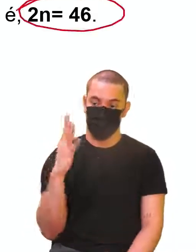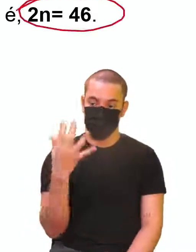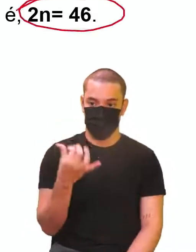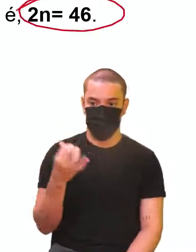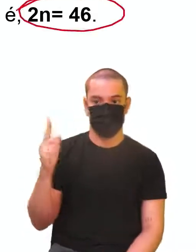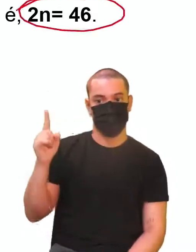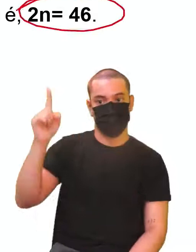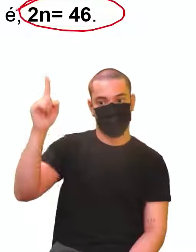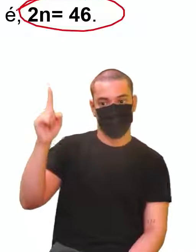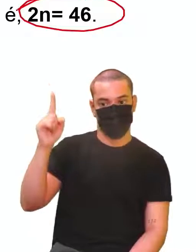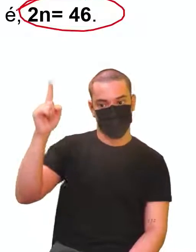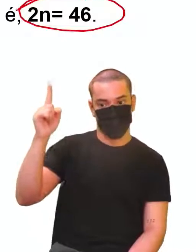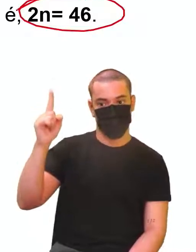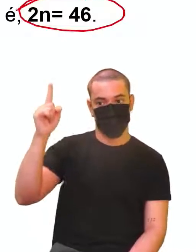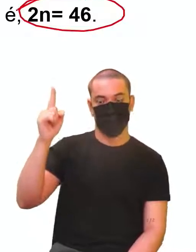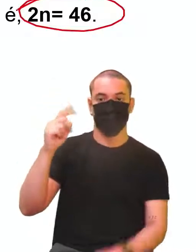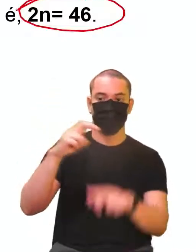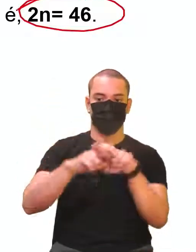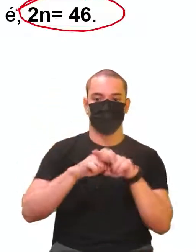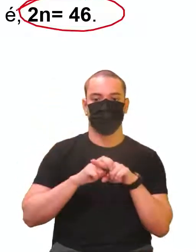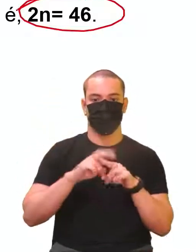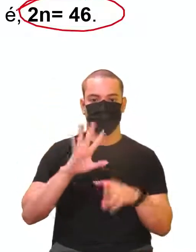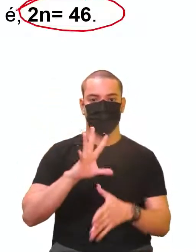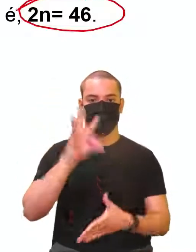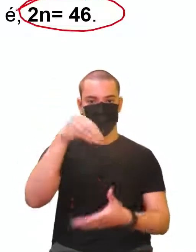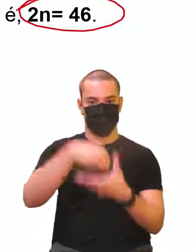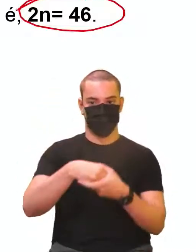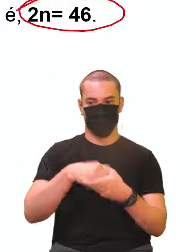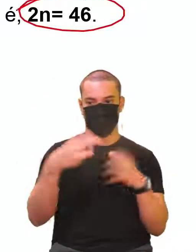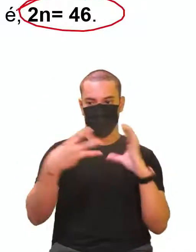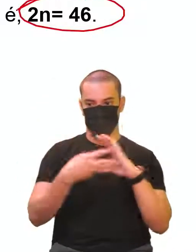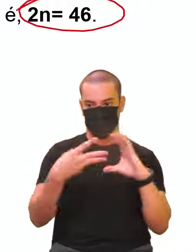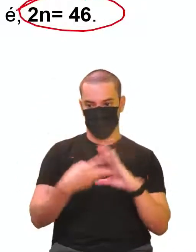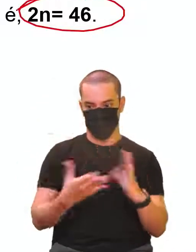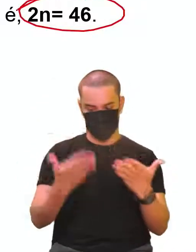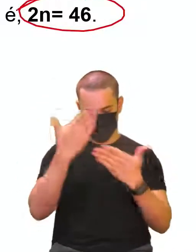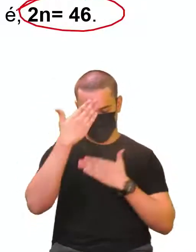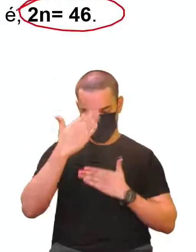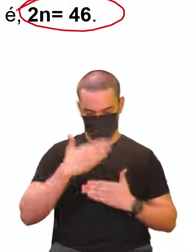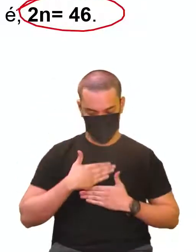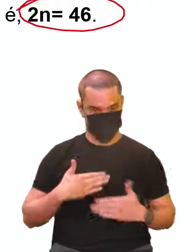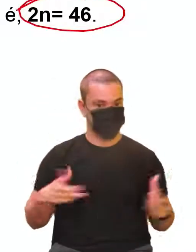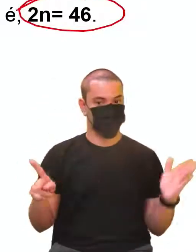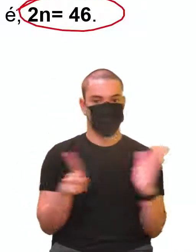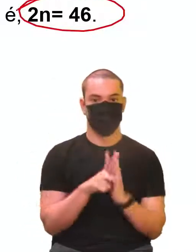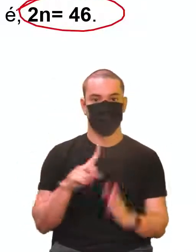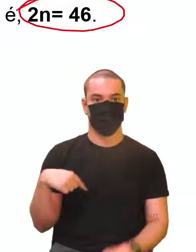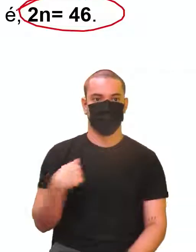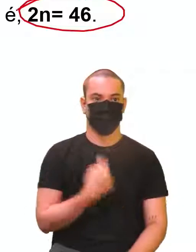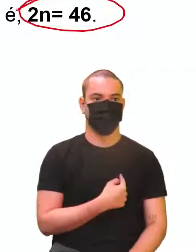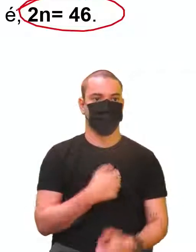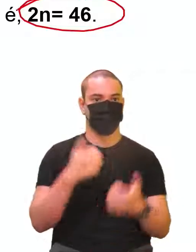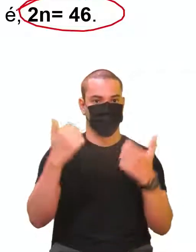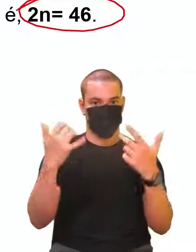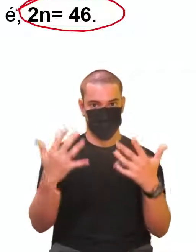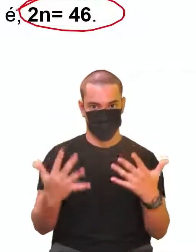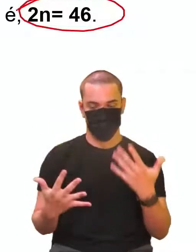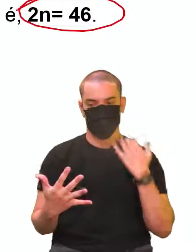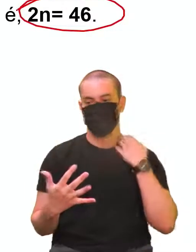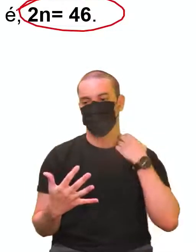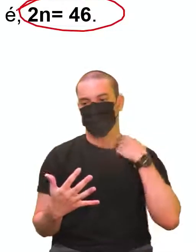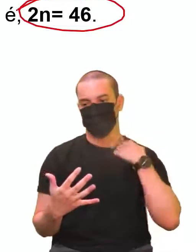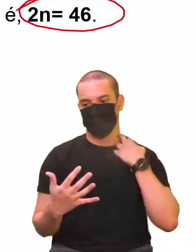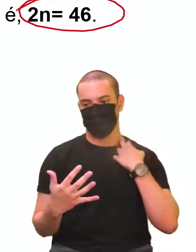46. Então, nas nossas células, dentro do nosso corpo, a constituição genética do nosso